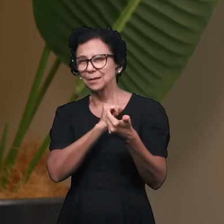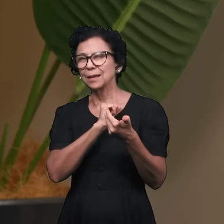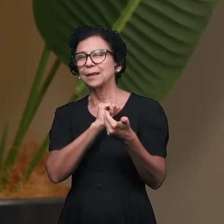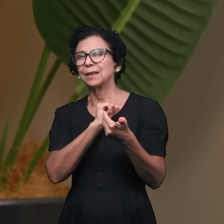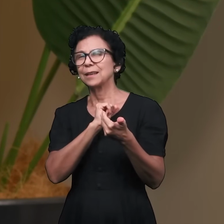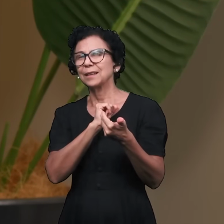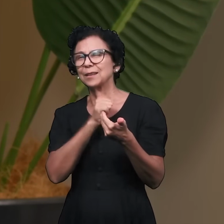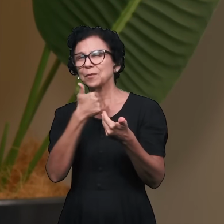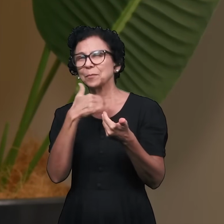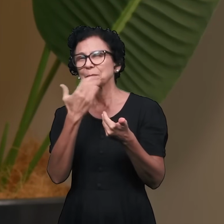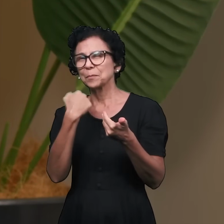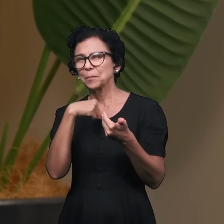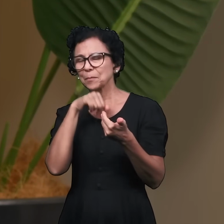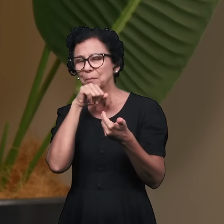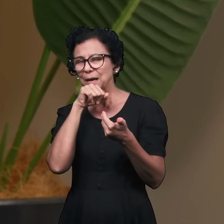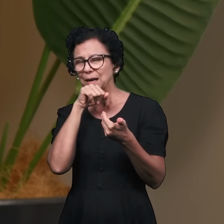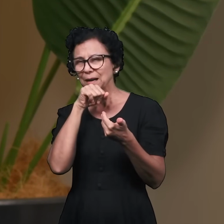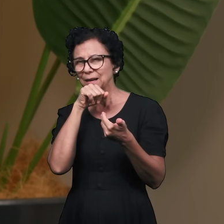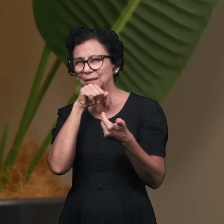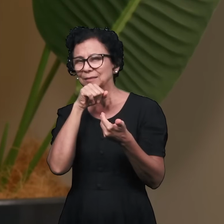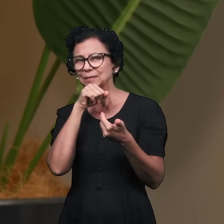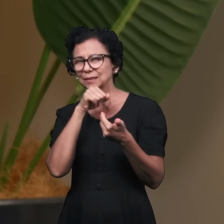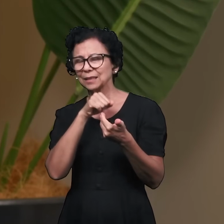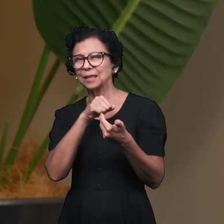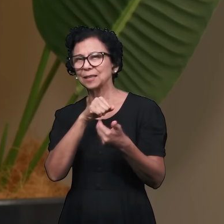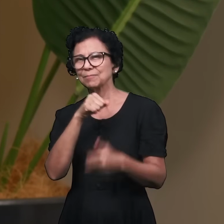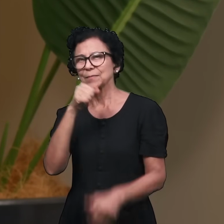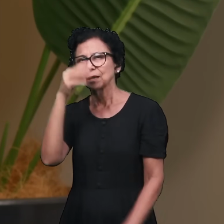educação recebida dos pais,